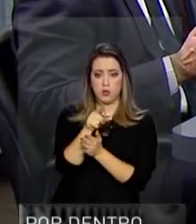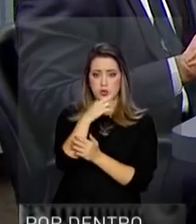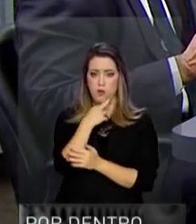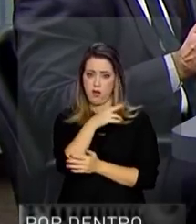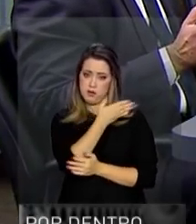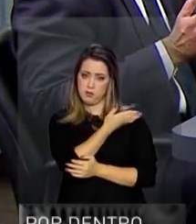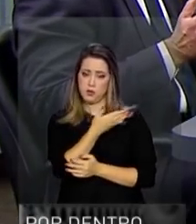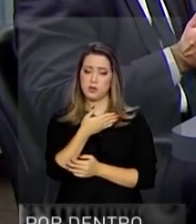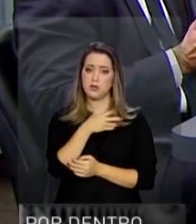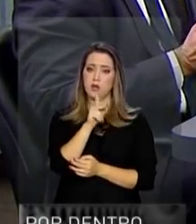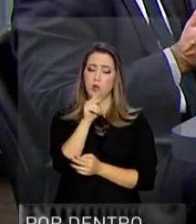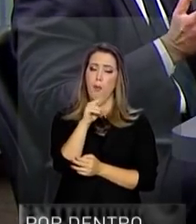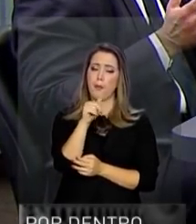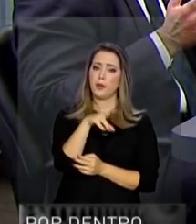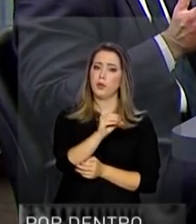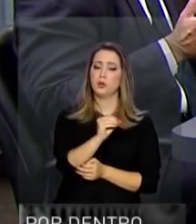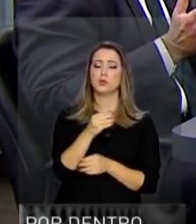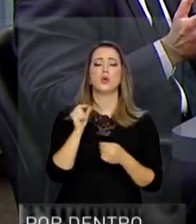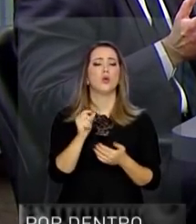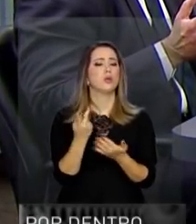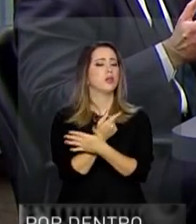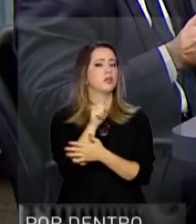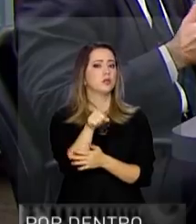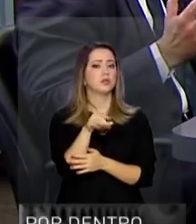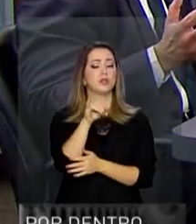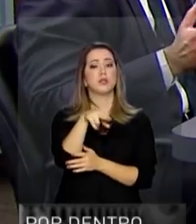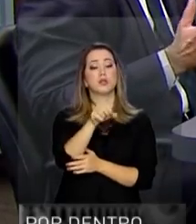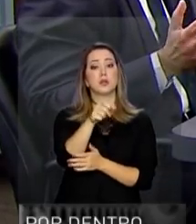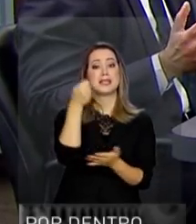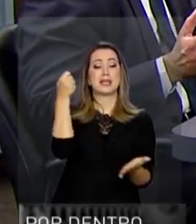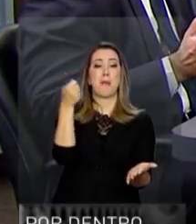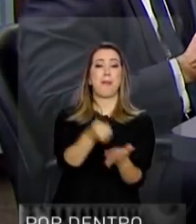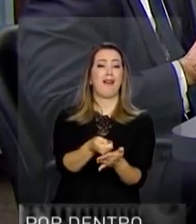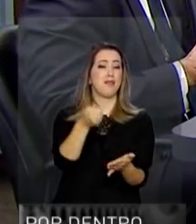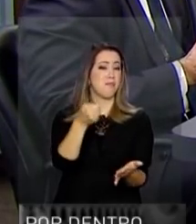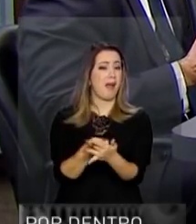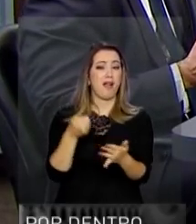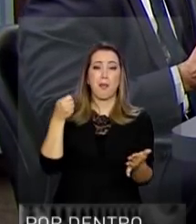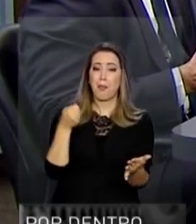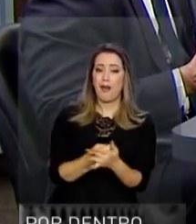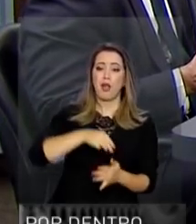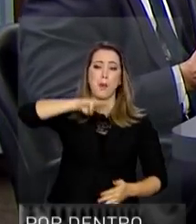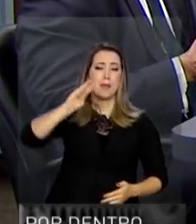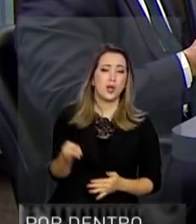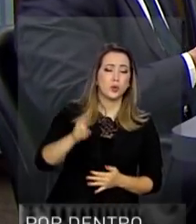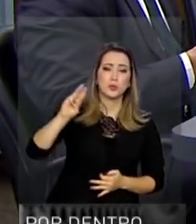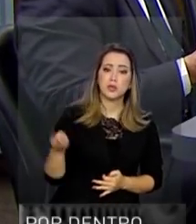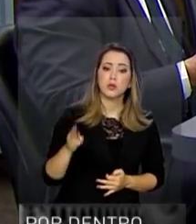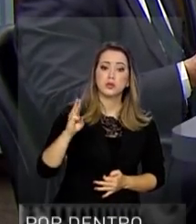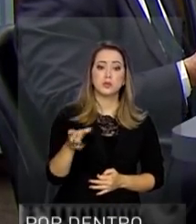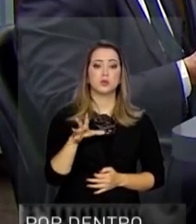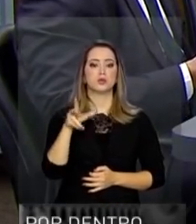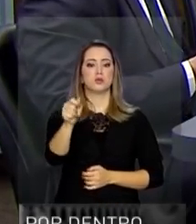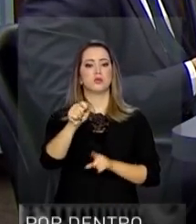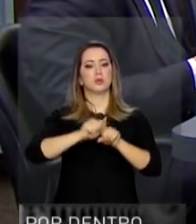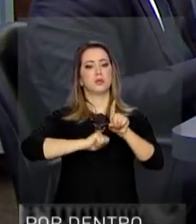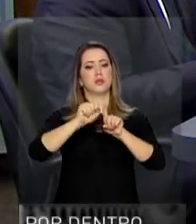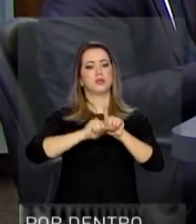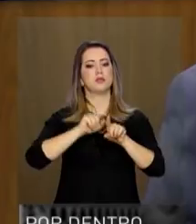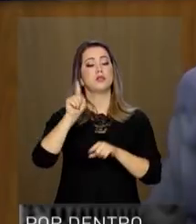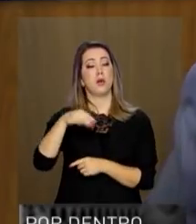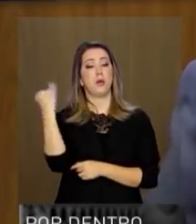resposta do Bruno. O que acontece? A Previdência paga milhões de benefícios todo mês. Então é importante que,